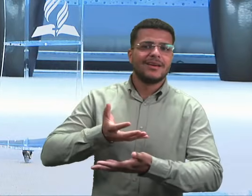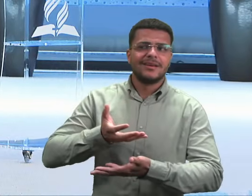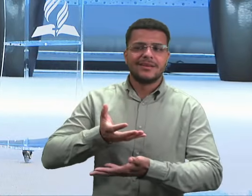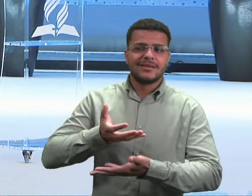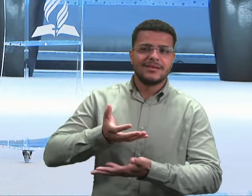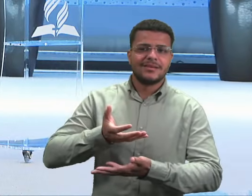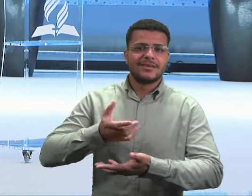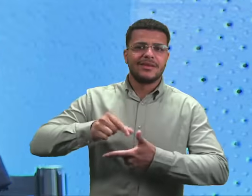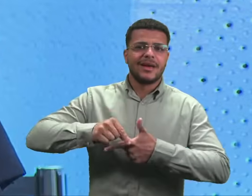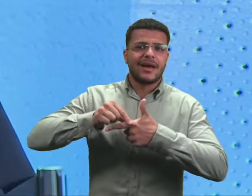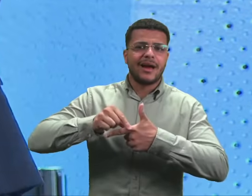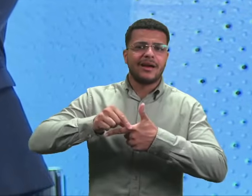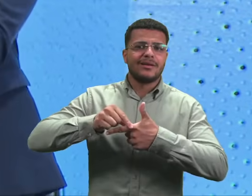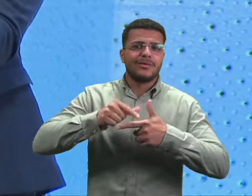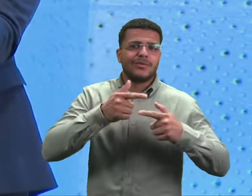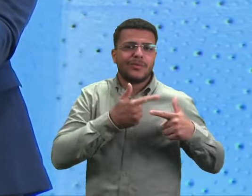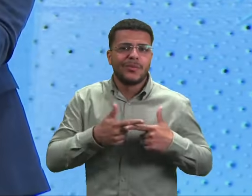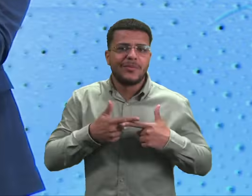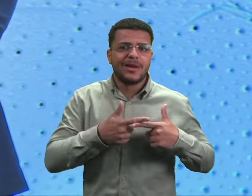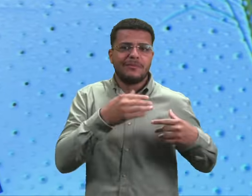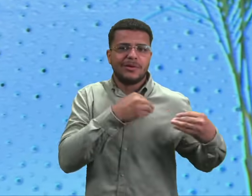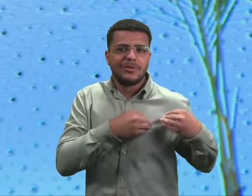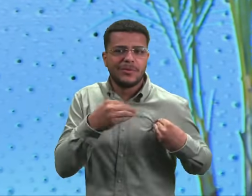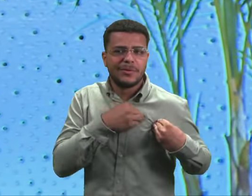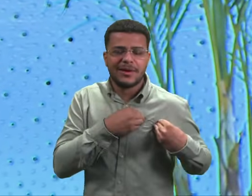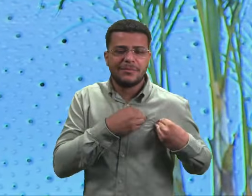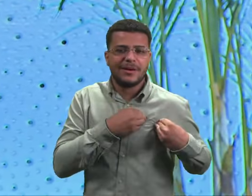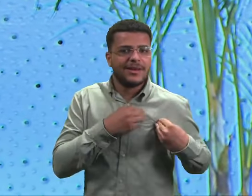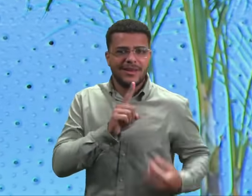os frutos da carne, e não seremos